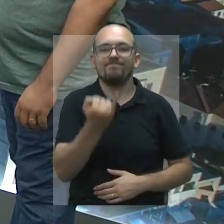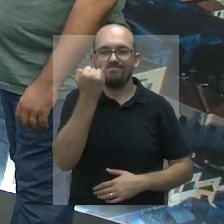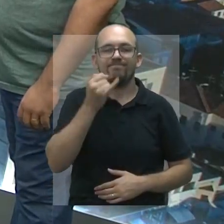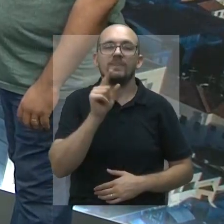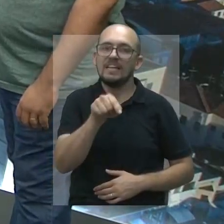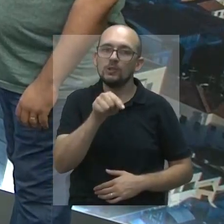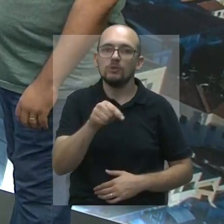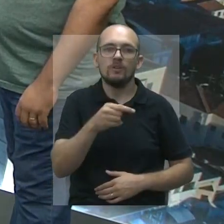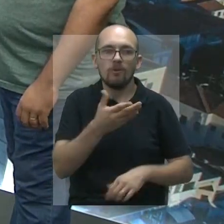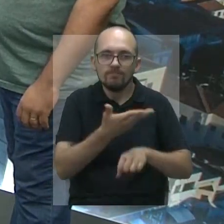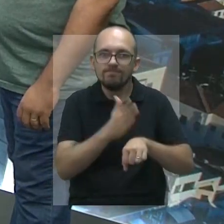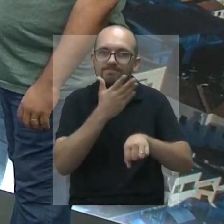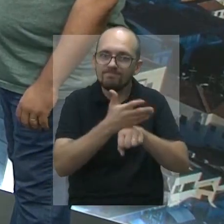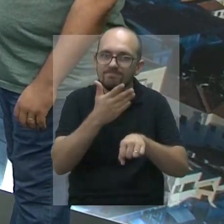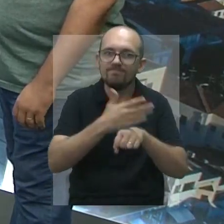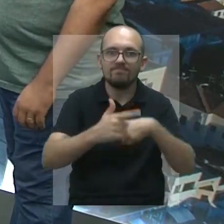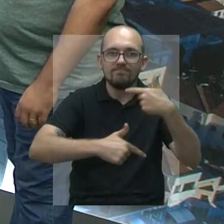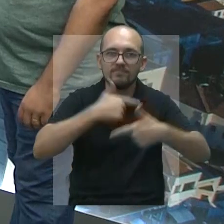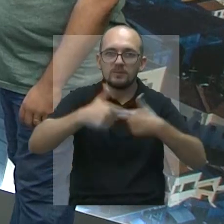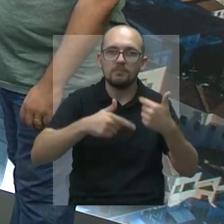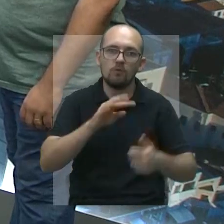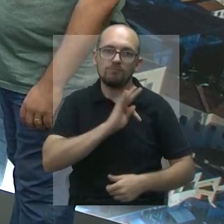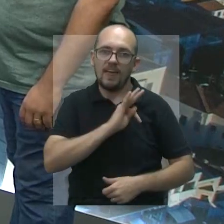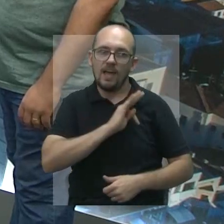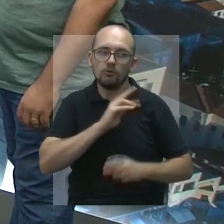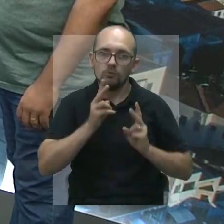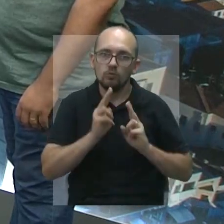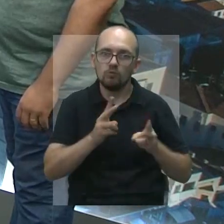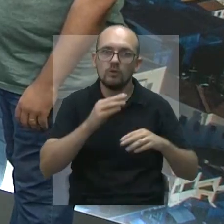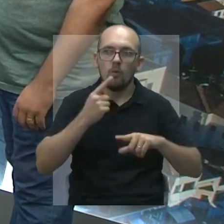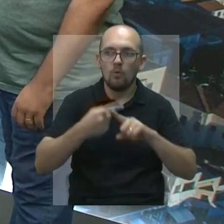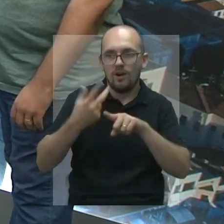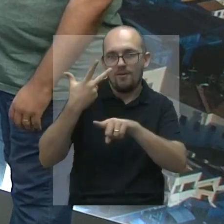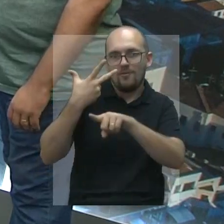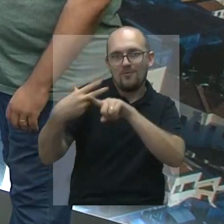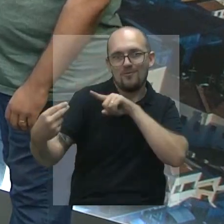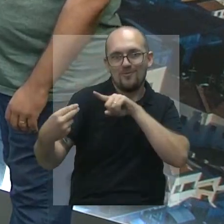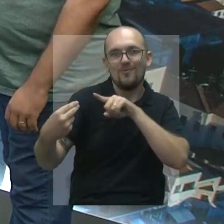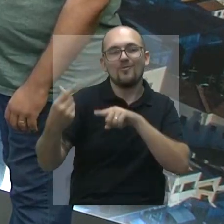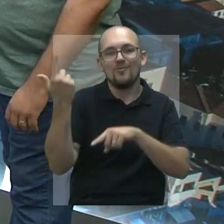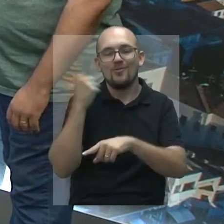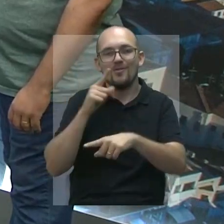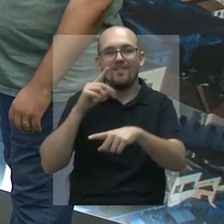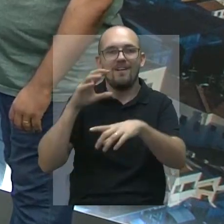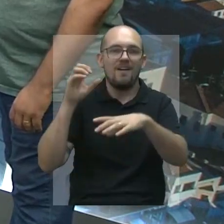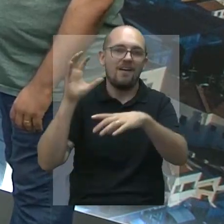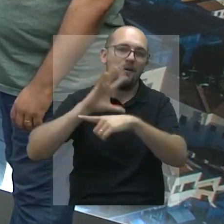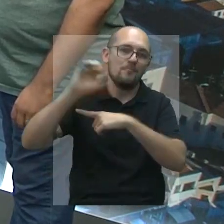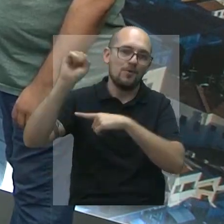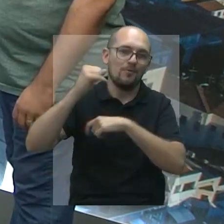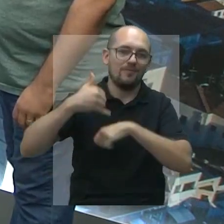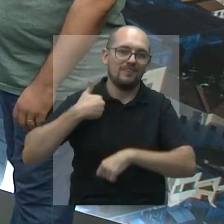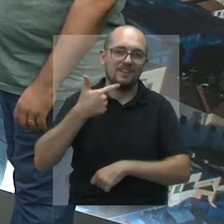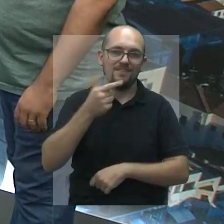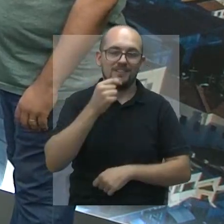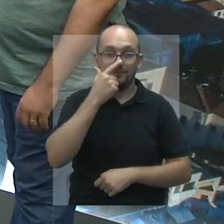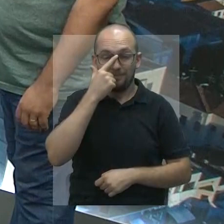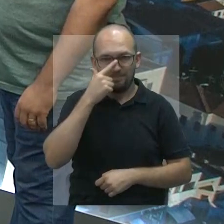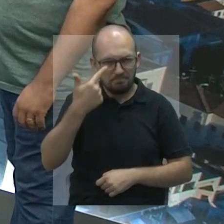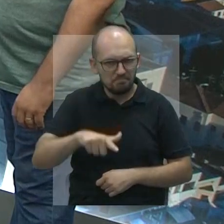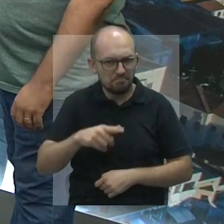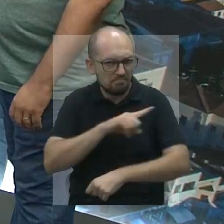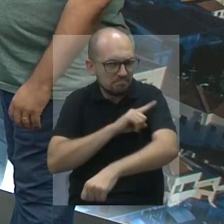elenco, do treinador, aquele trabalho vai ter continuidade, trabalho que teve sucesso com a conquista do Sub-20 neste ano. Danilo, mais